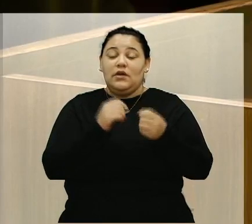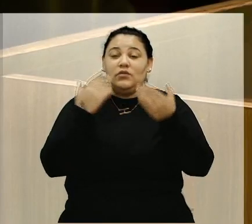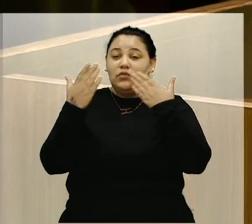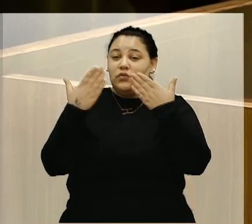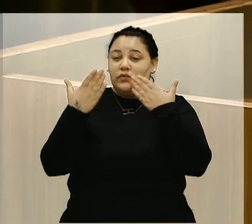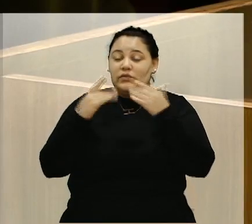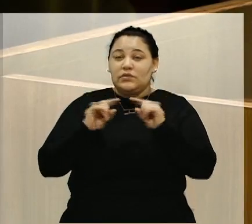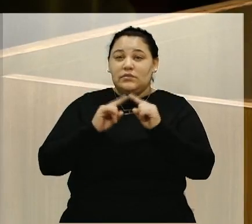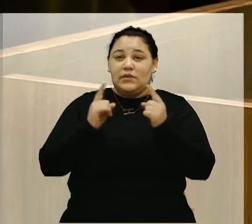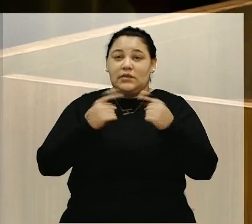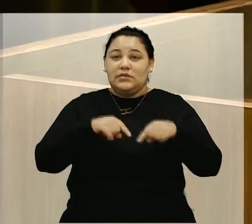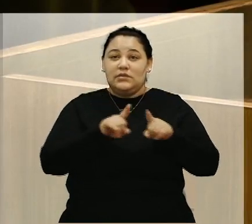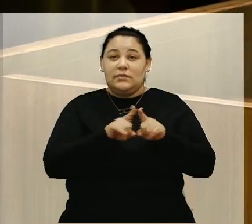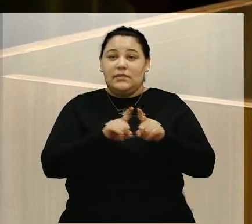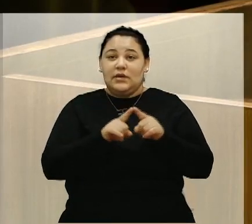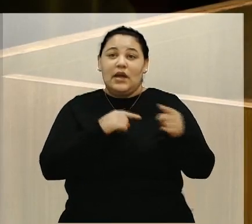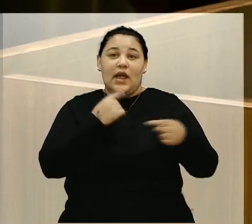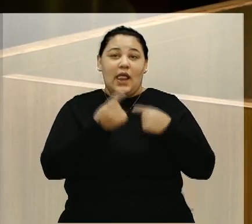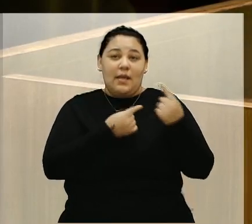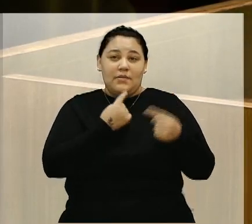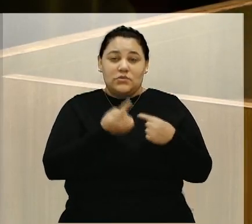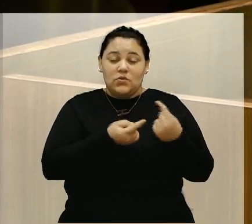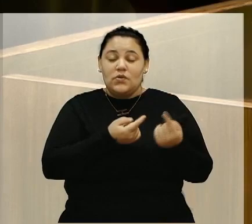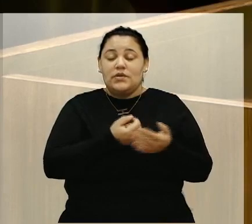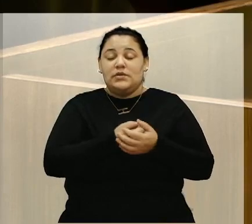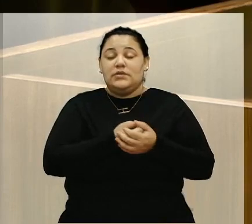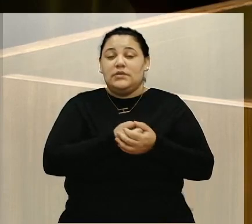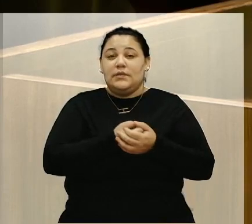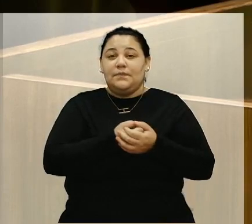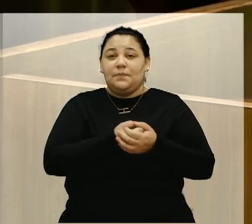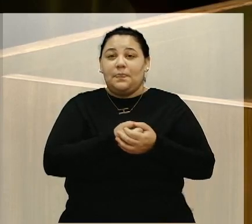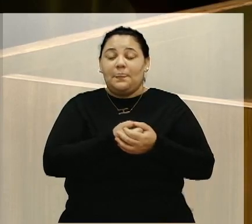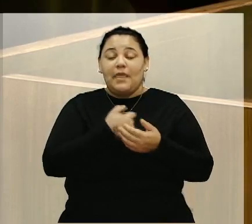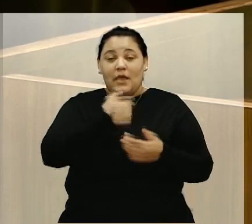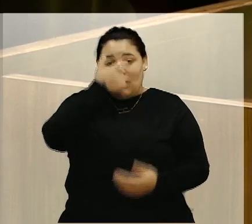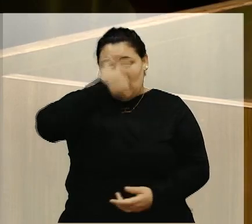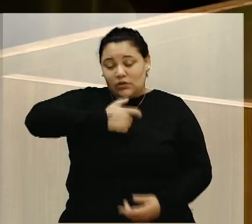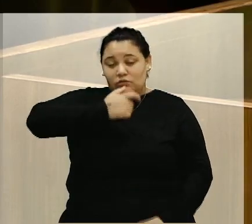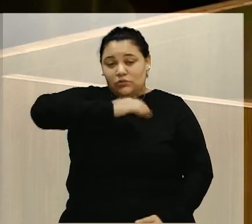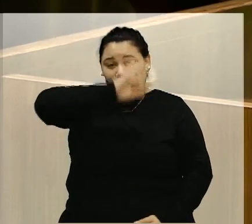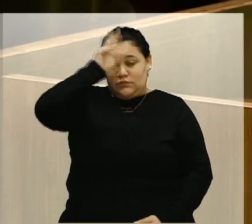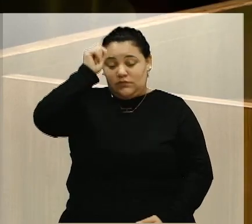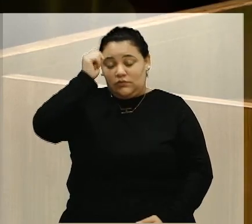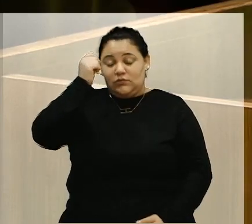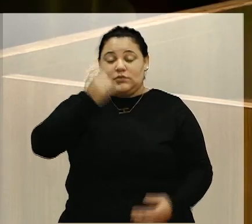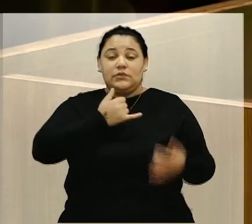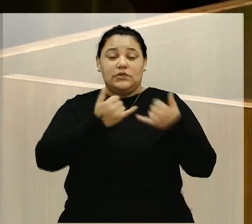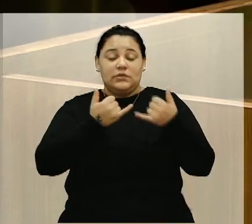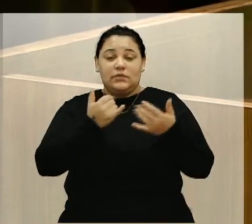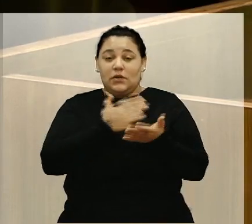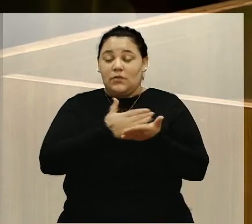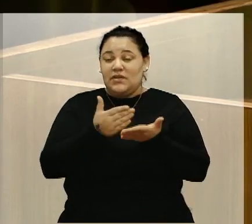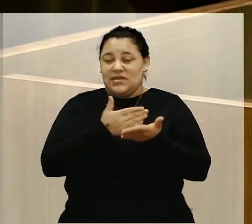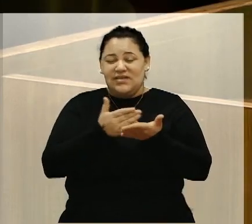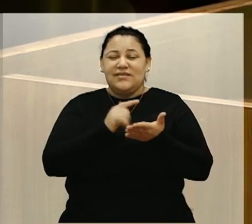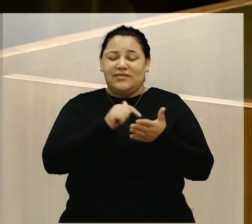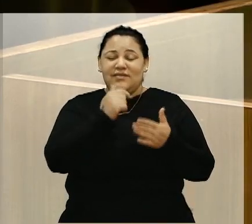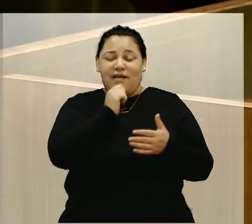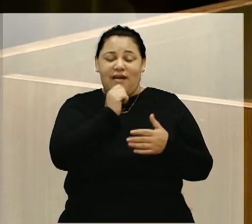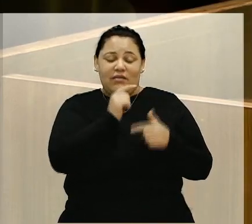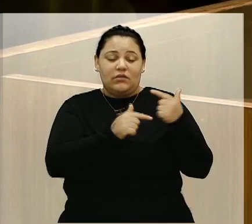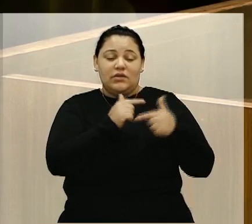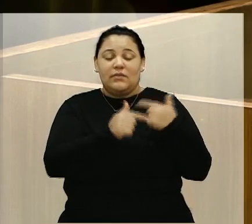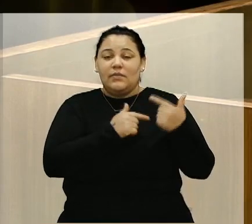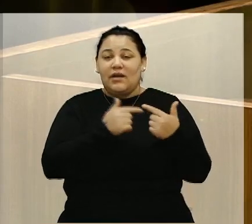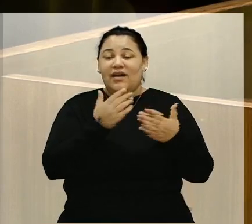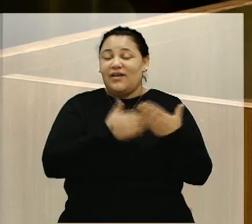mas talvez também reclamações, e que eu acho que a Prefeitura está iniciando ainda esse processo, isso é tudo